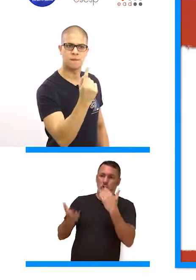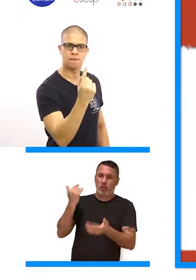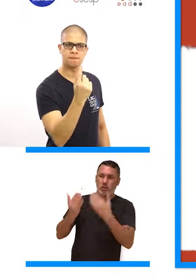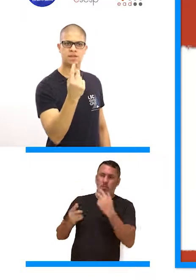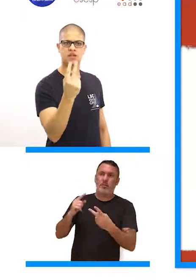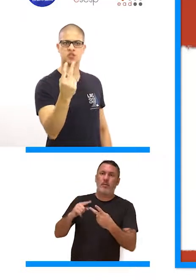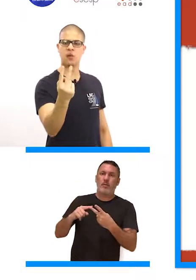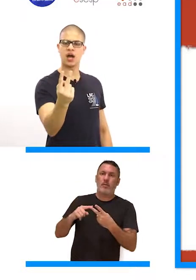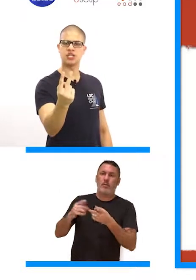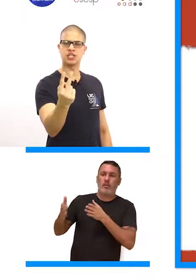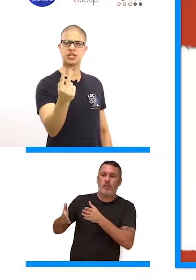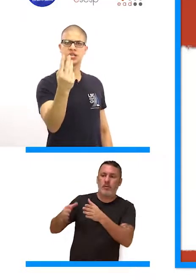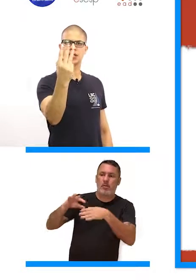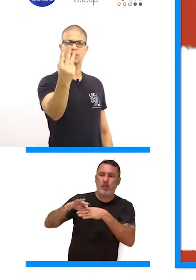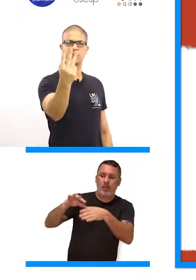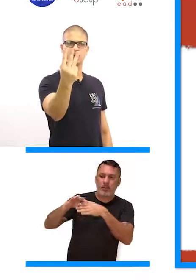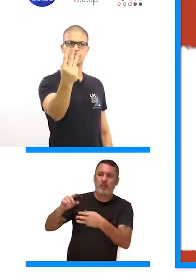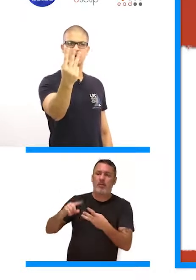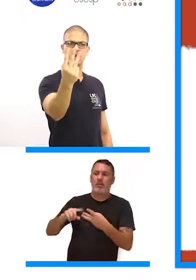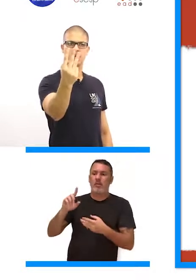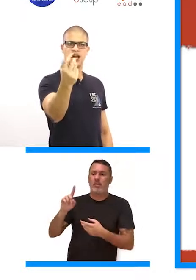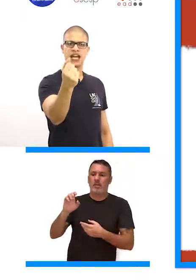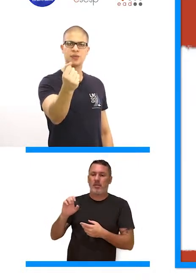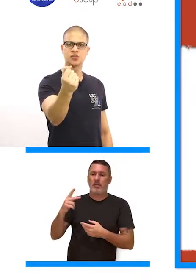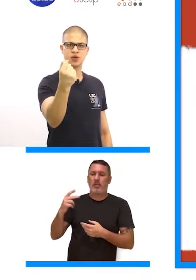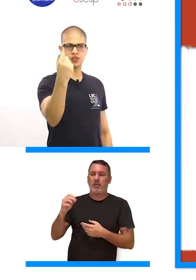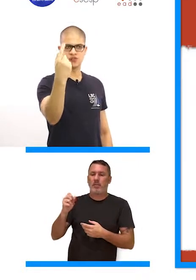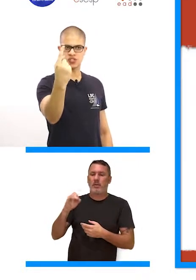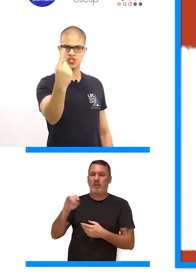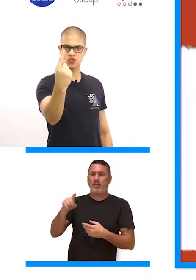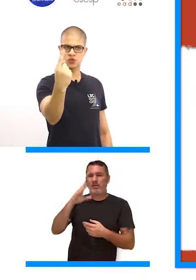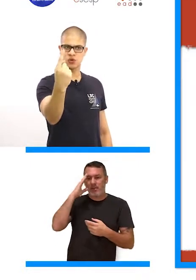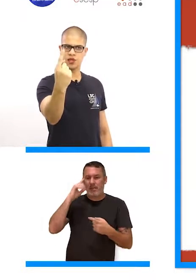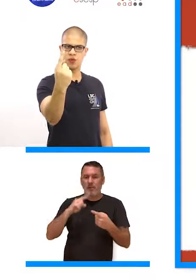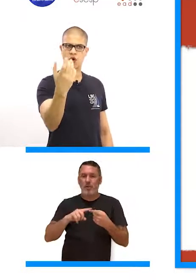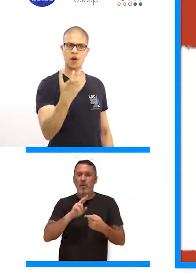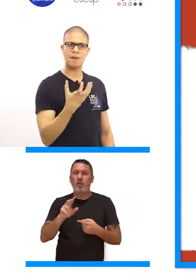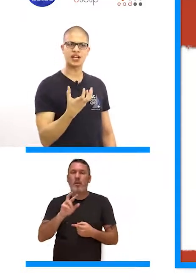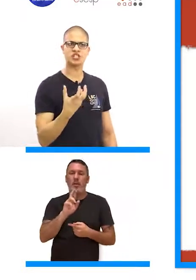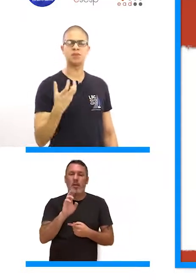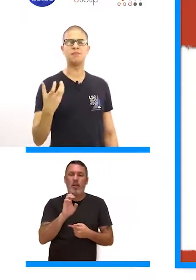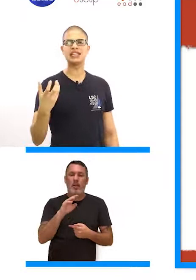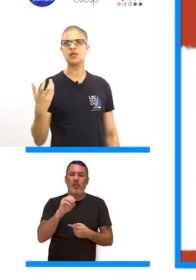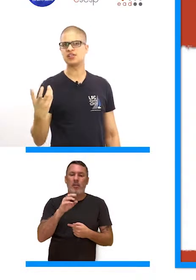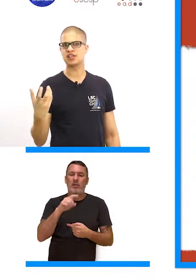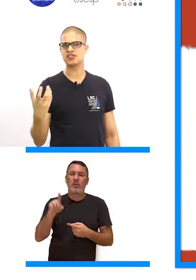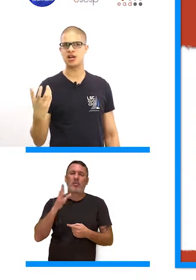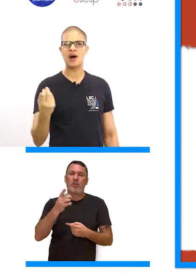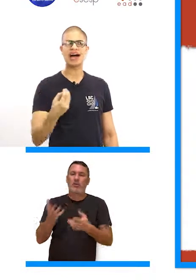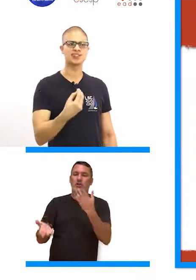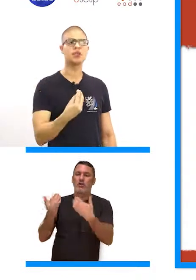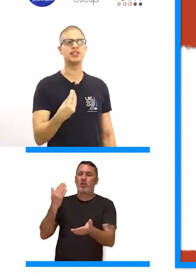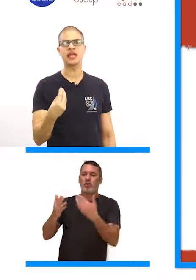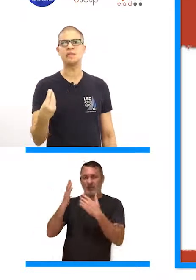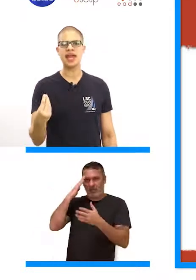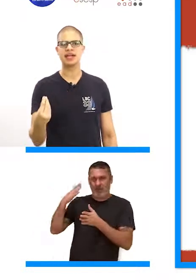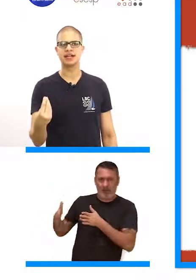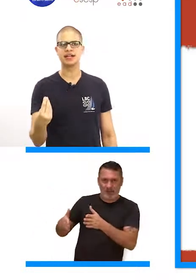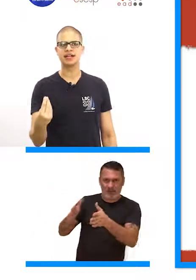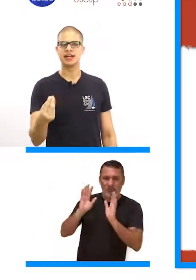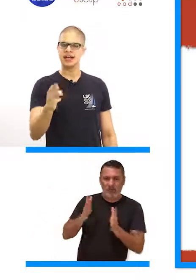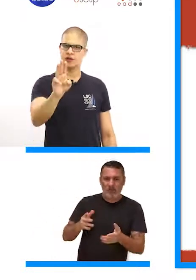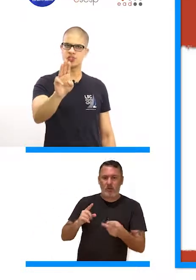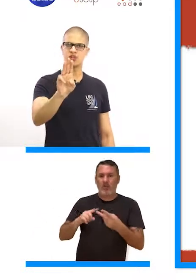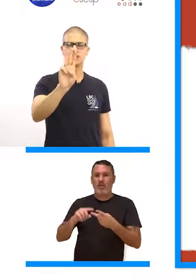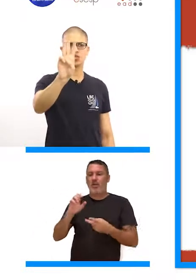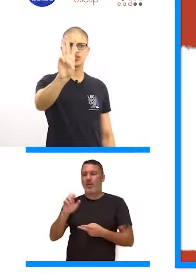Remoção, transporte e deposição. A remoção é o que você já estudou comigo como a parte de meteorização, a ação